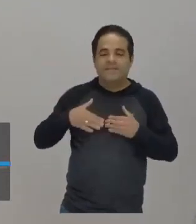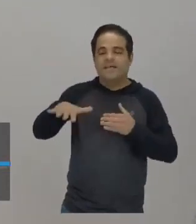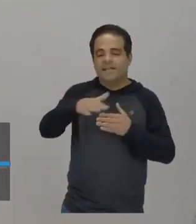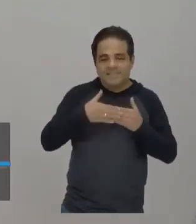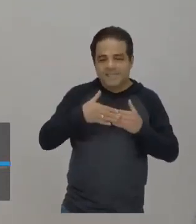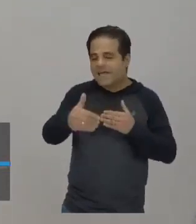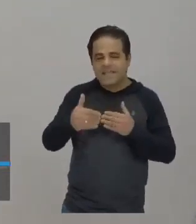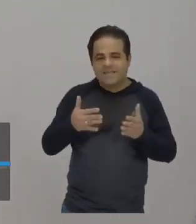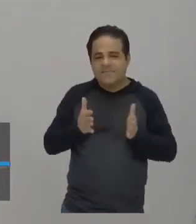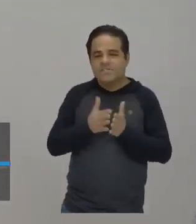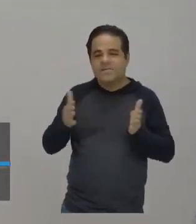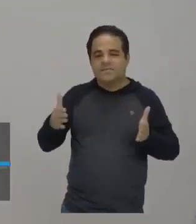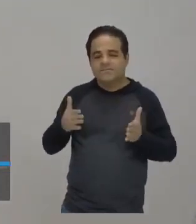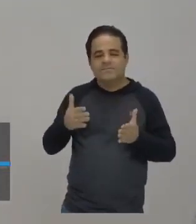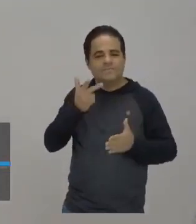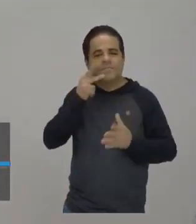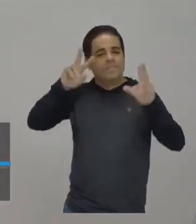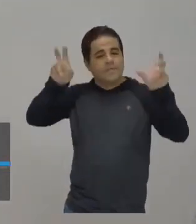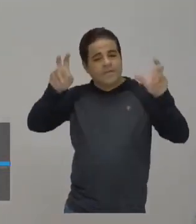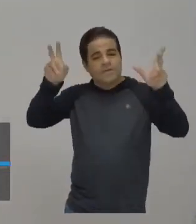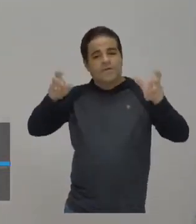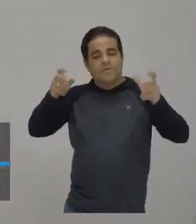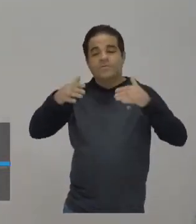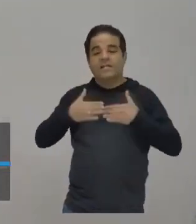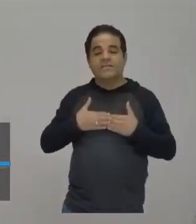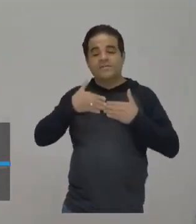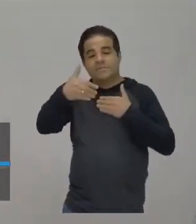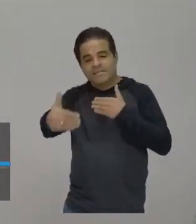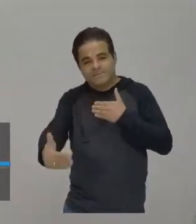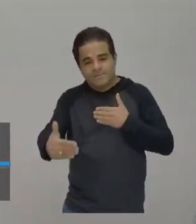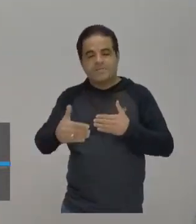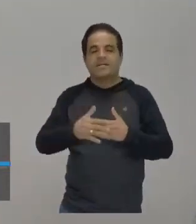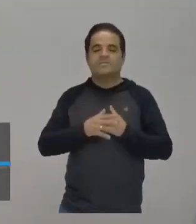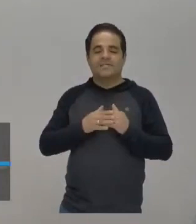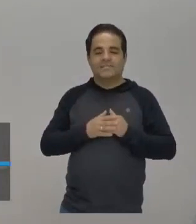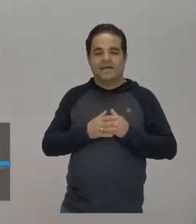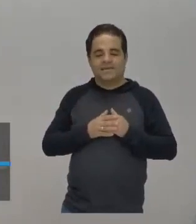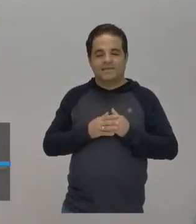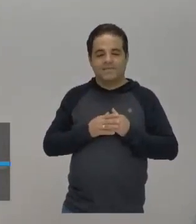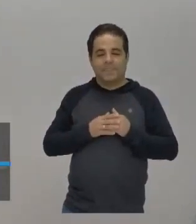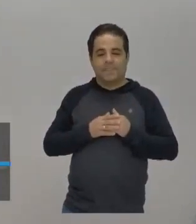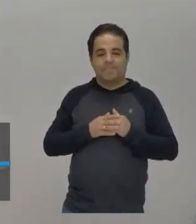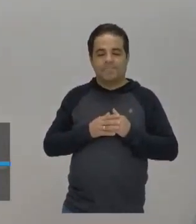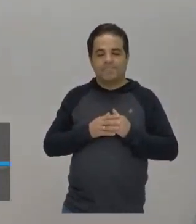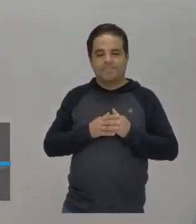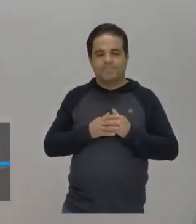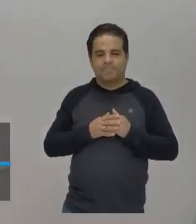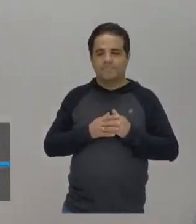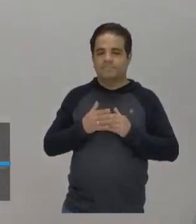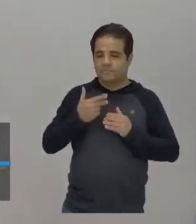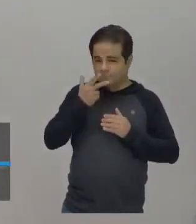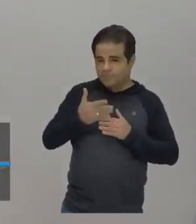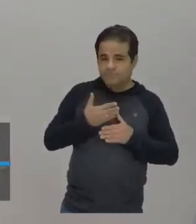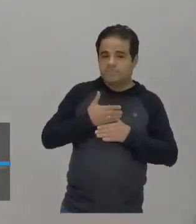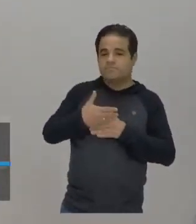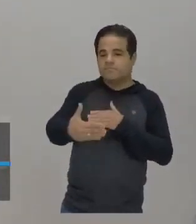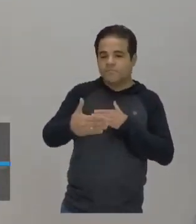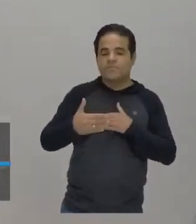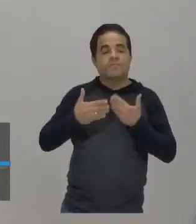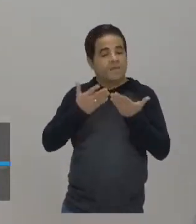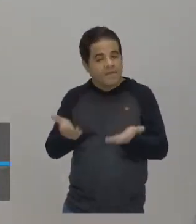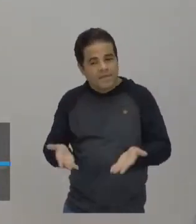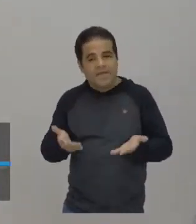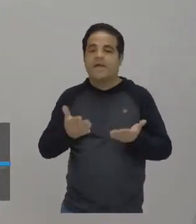brasileiro, falecido há pouco tempo, chamado Gilberto Dimenstein, que ele traz esse debate sobre a geração canguru. O